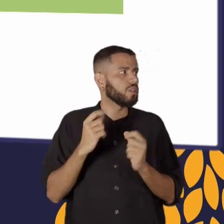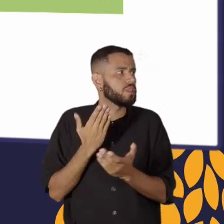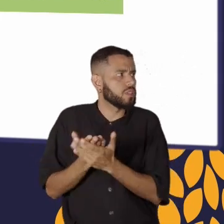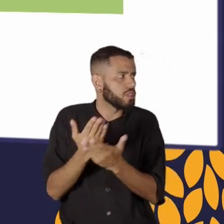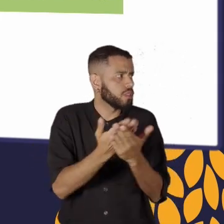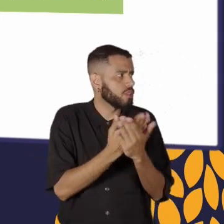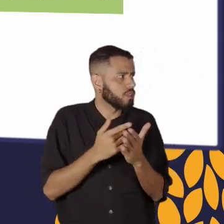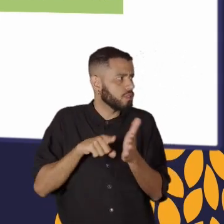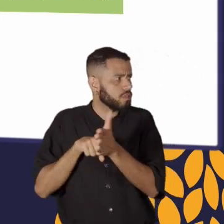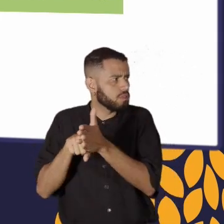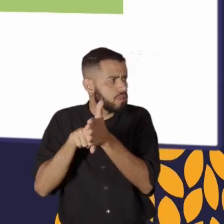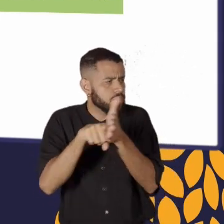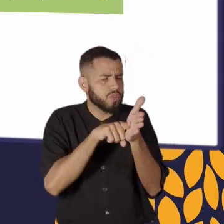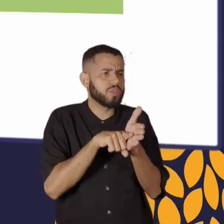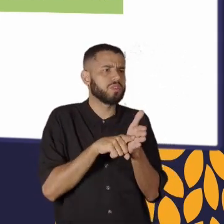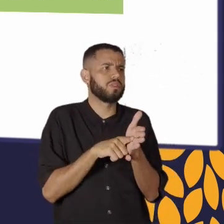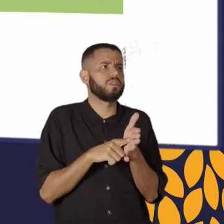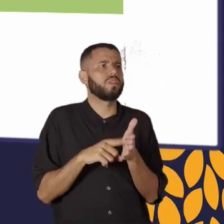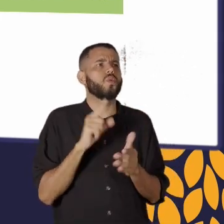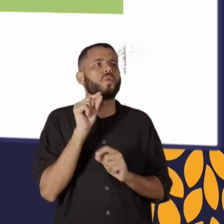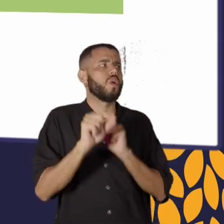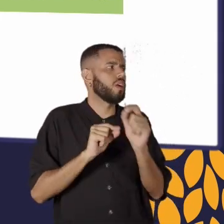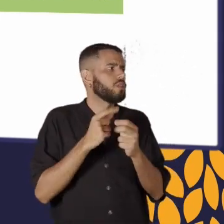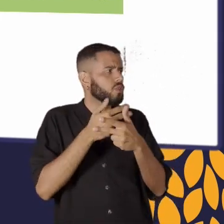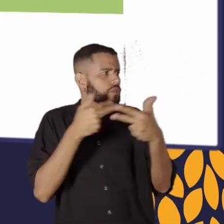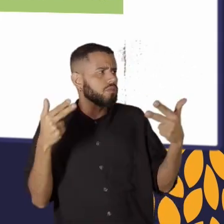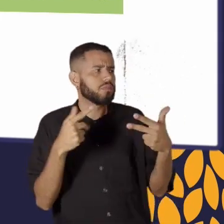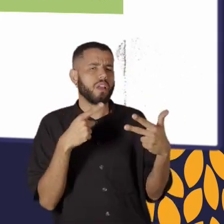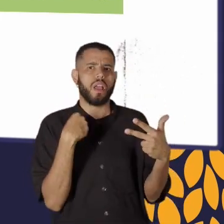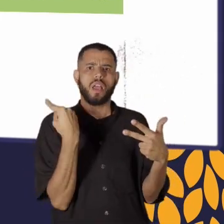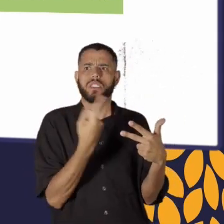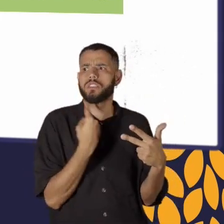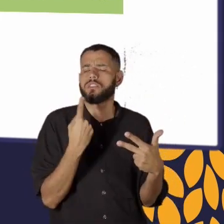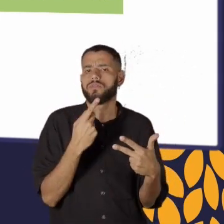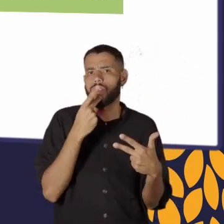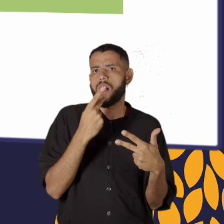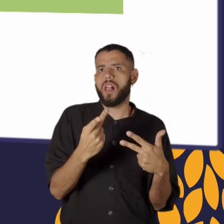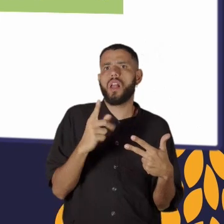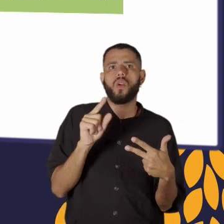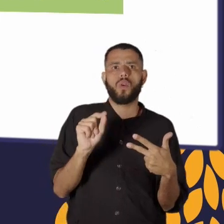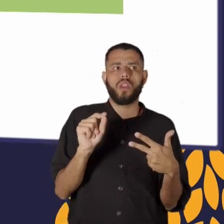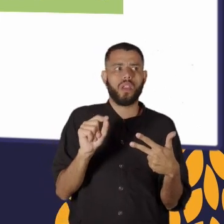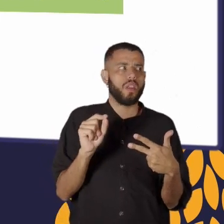de cannabis e quais são as evidências que a gente pode dizer que